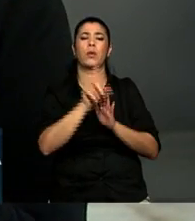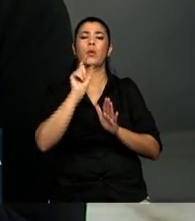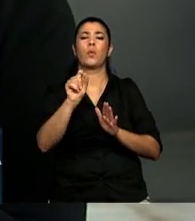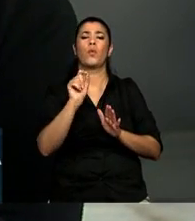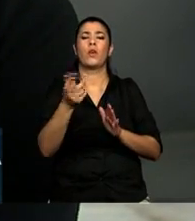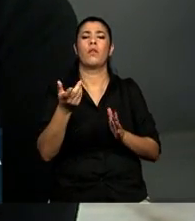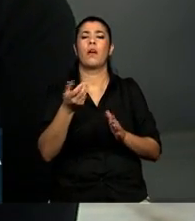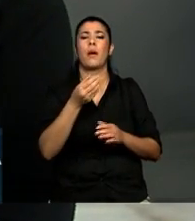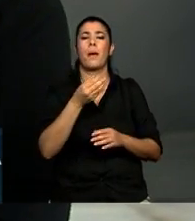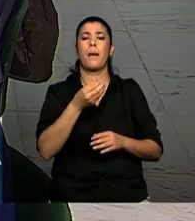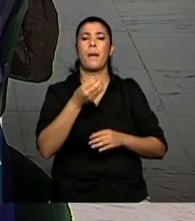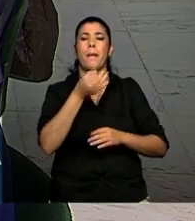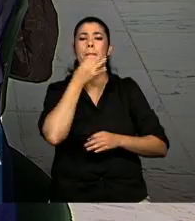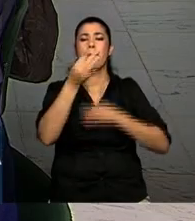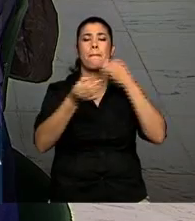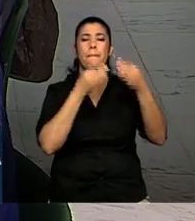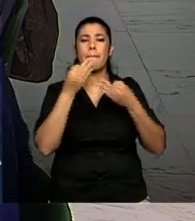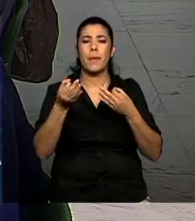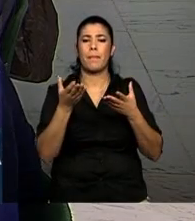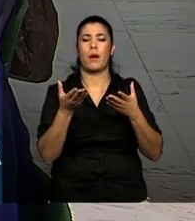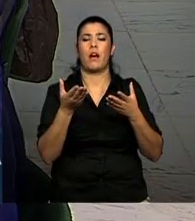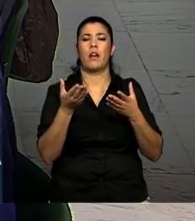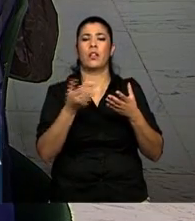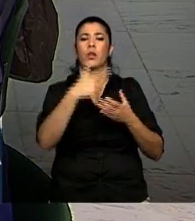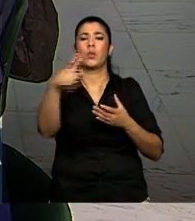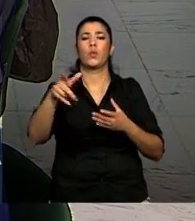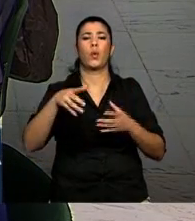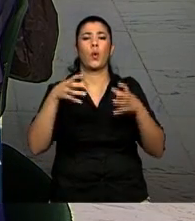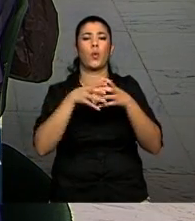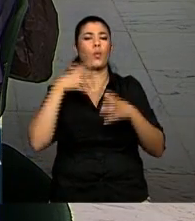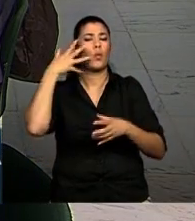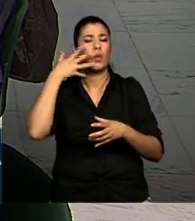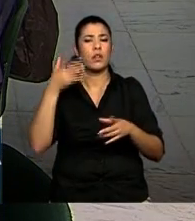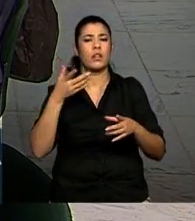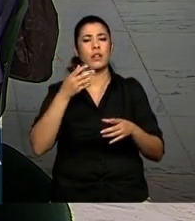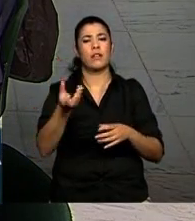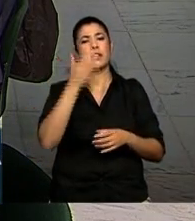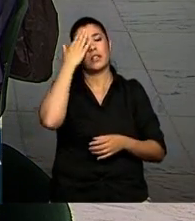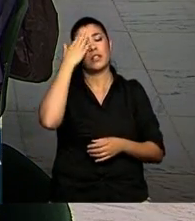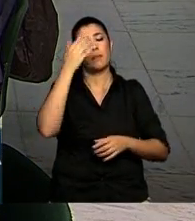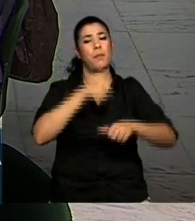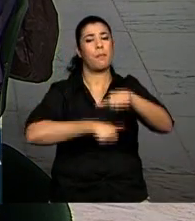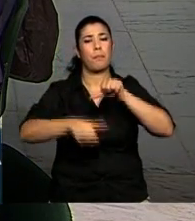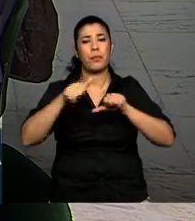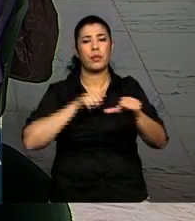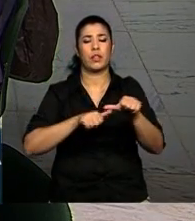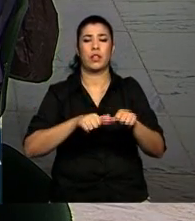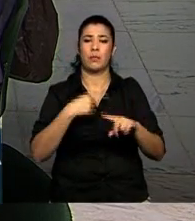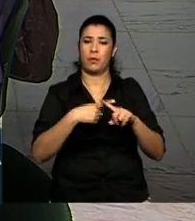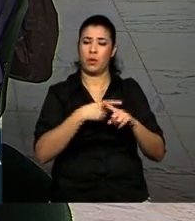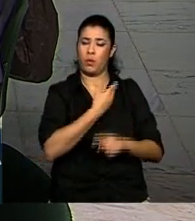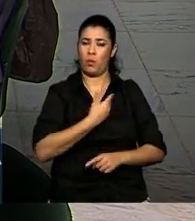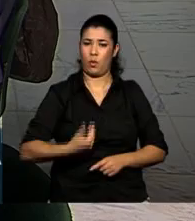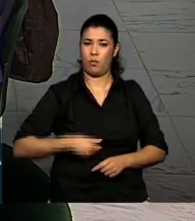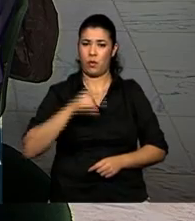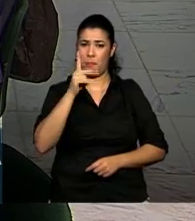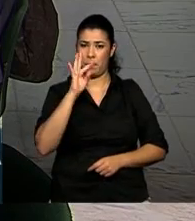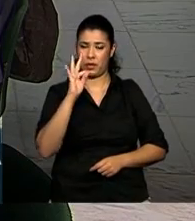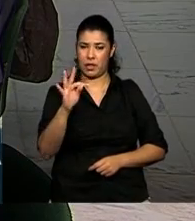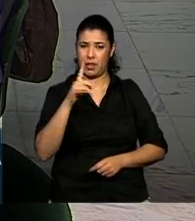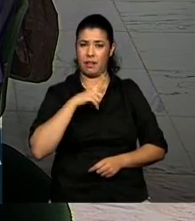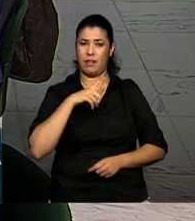a gente quer saber o que tem de mudança estrutural porque claro que a gente sabe que o governo petista é um projeto